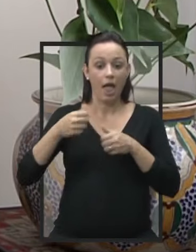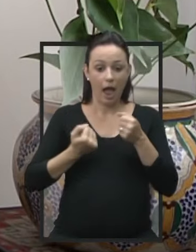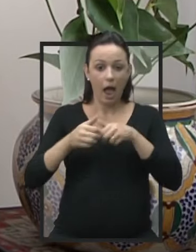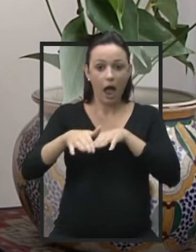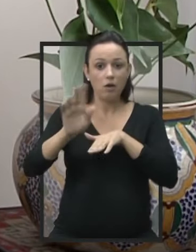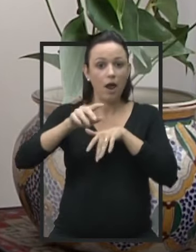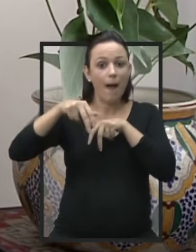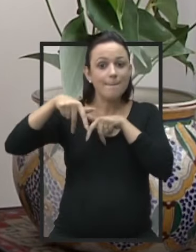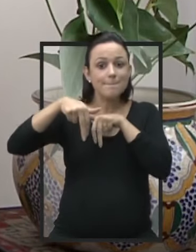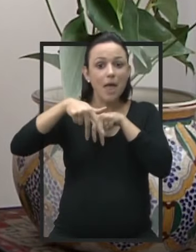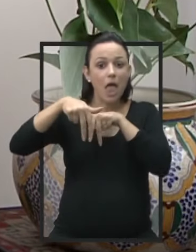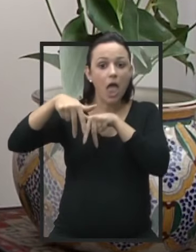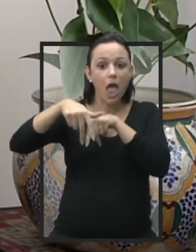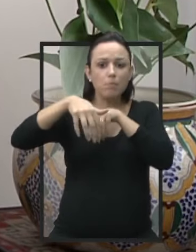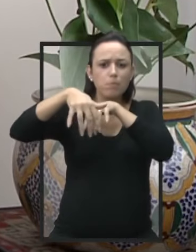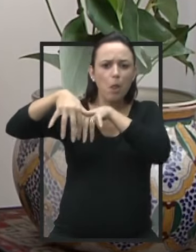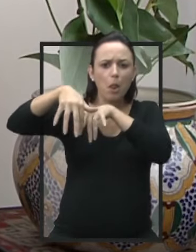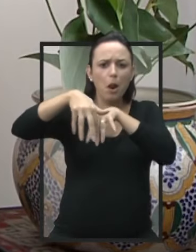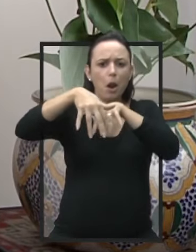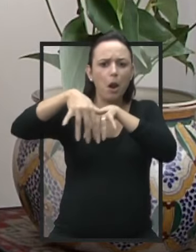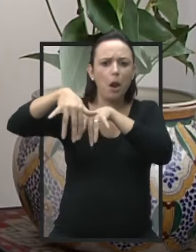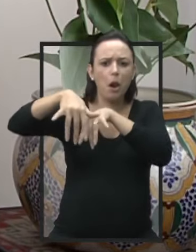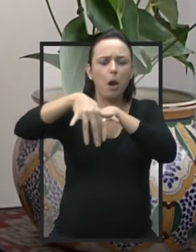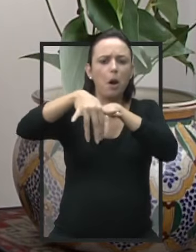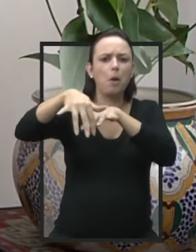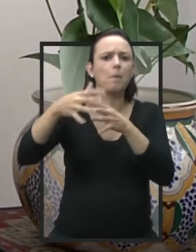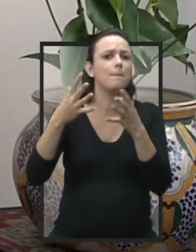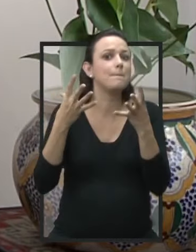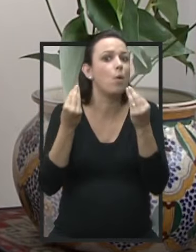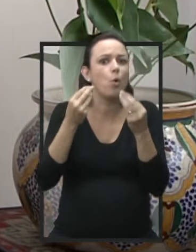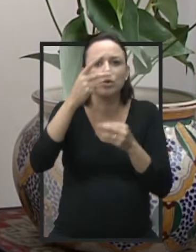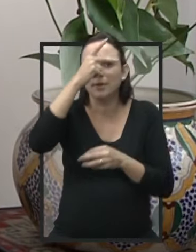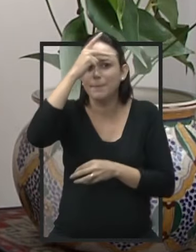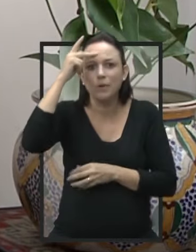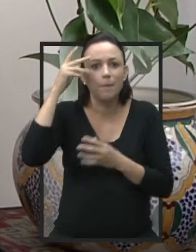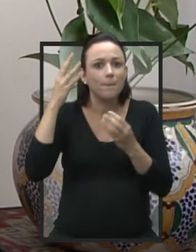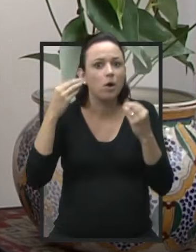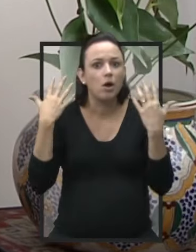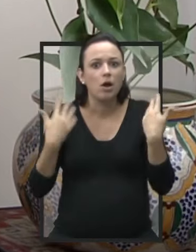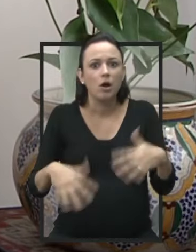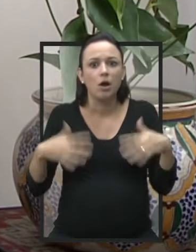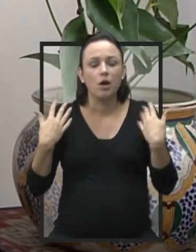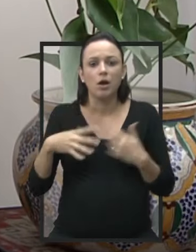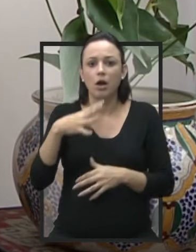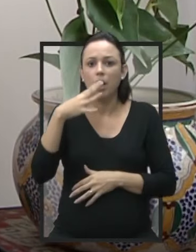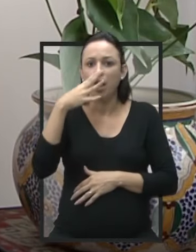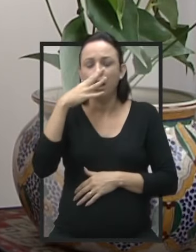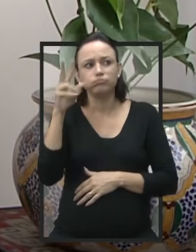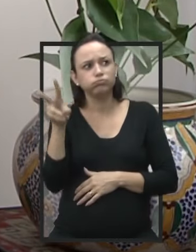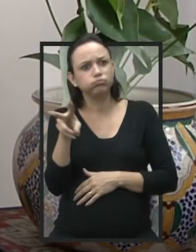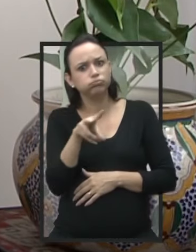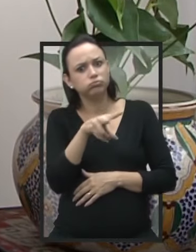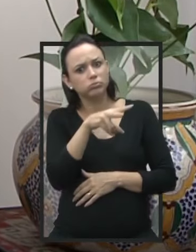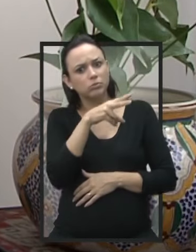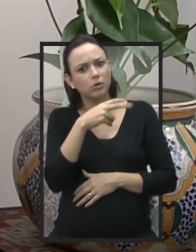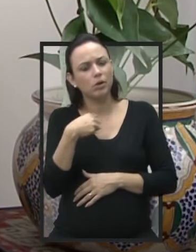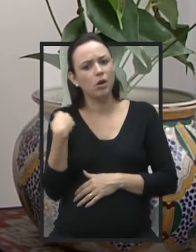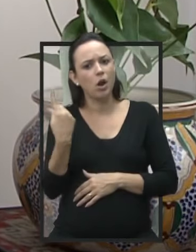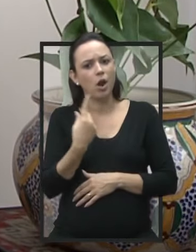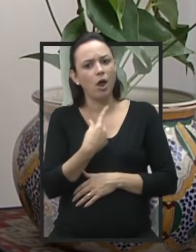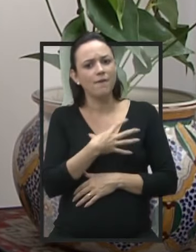nenhum carro, nada. E era muita gente, era muito impressionante. É uma coisa que realmente